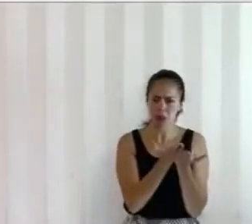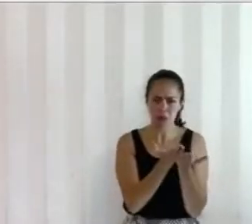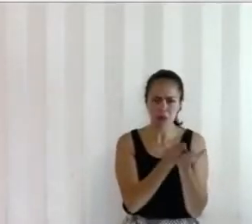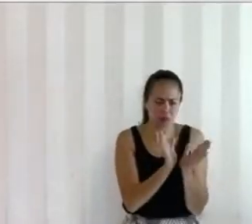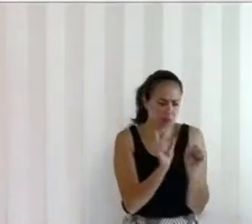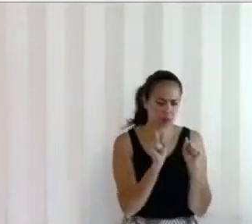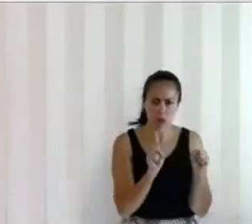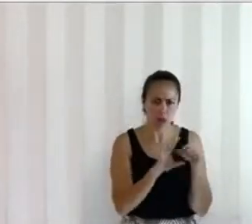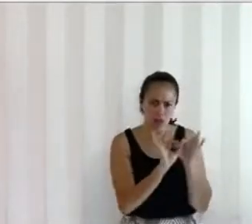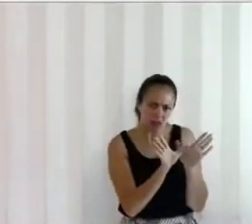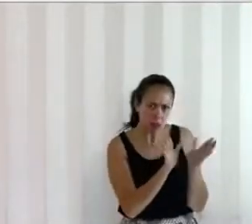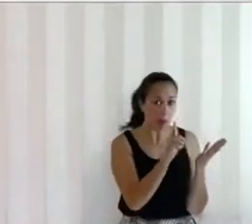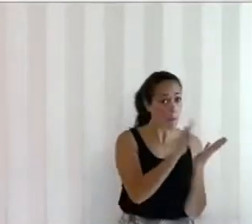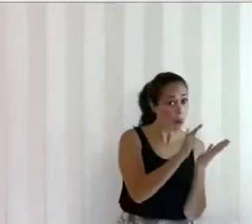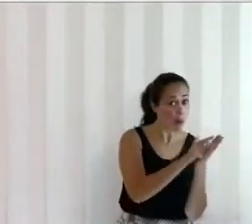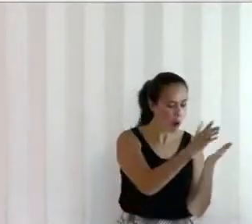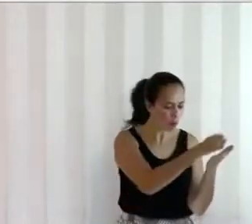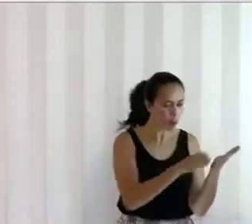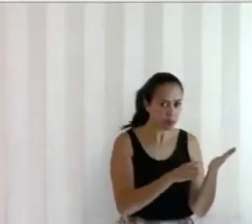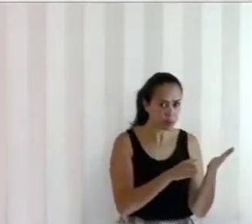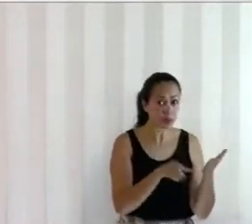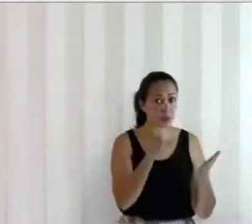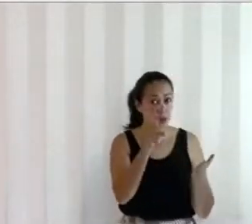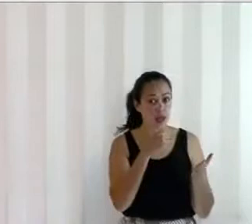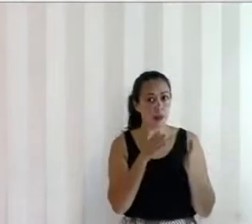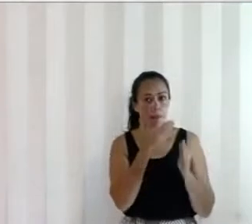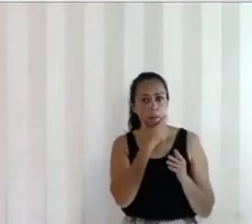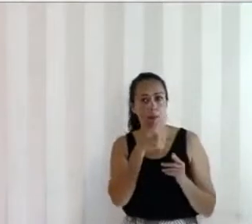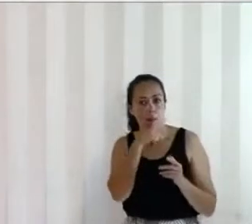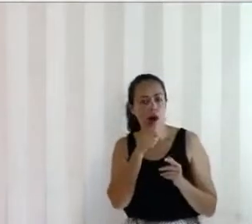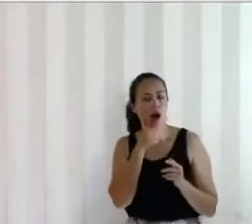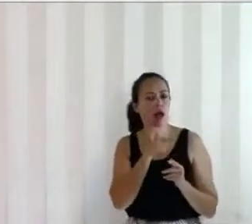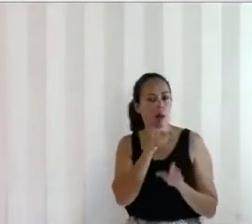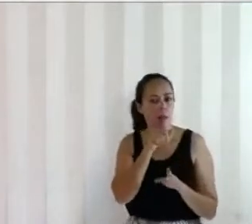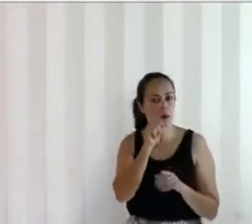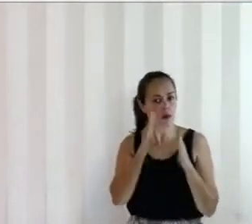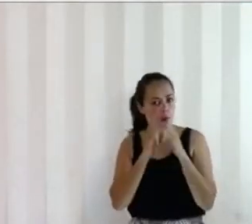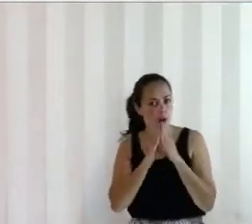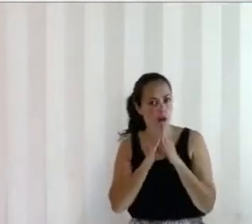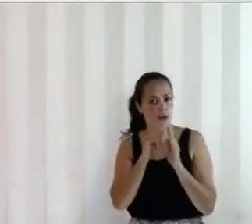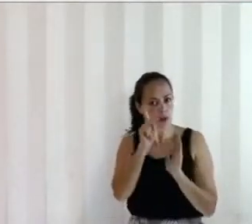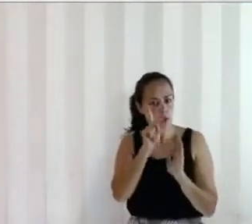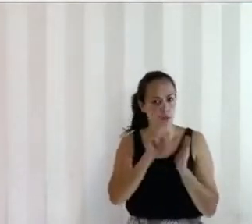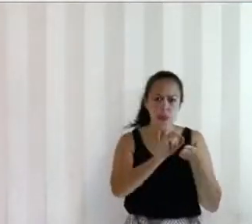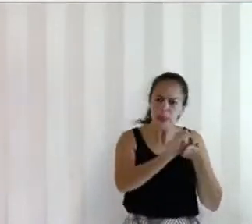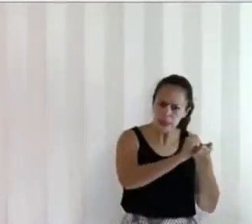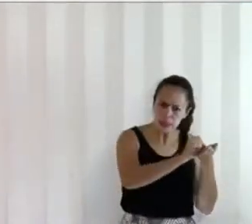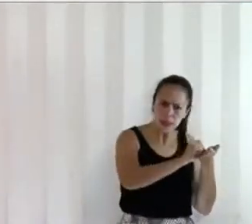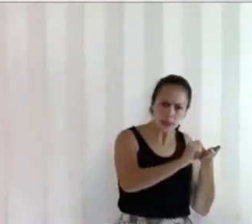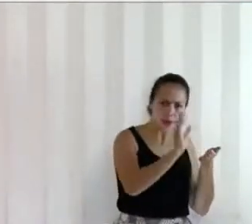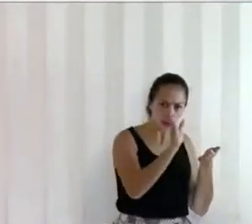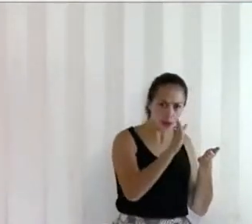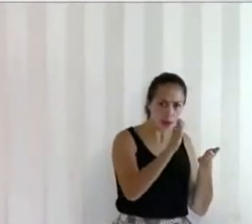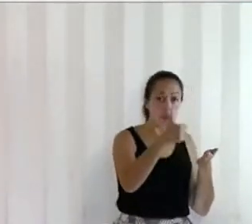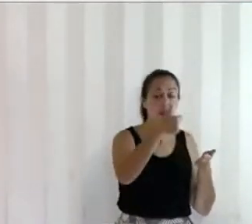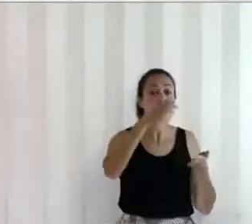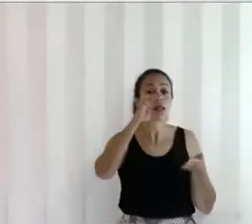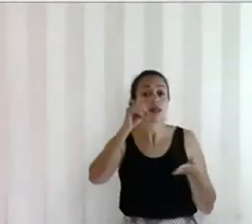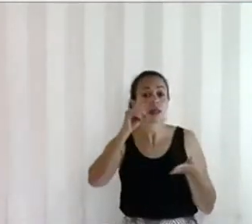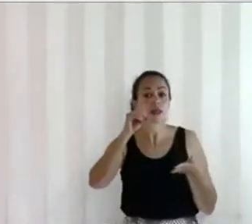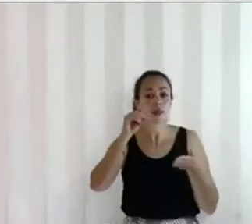muito que os pais hoje, em casa com os seus filhos, pudessem escrever numa folha os 10